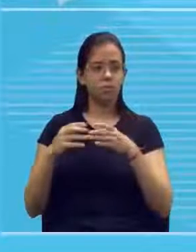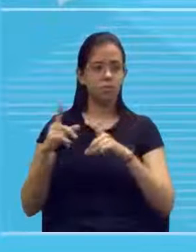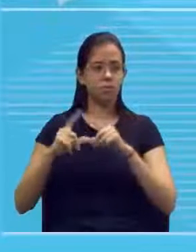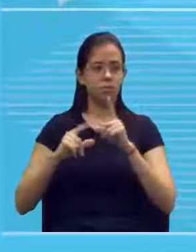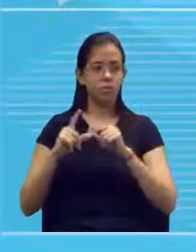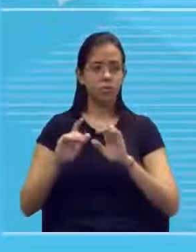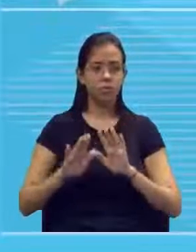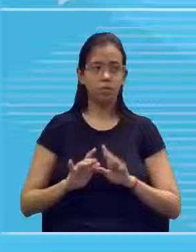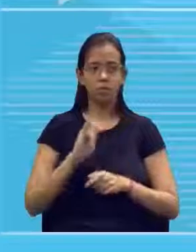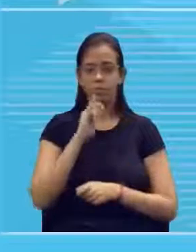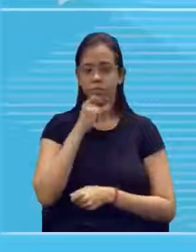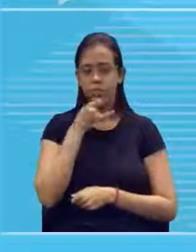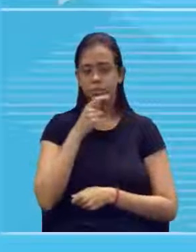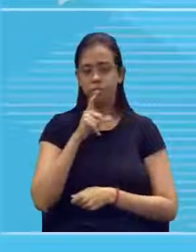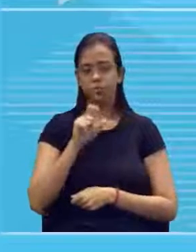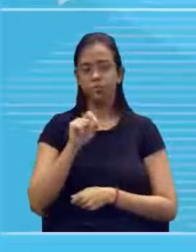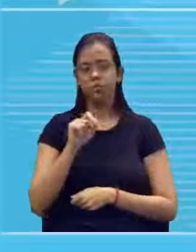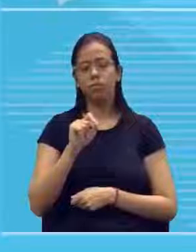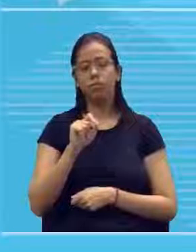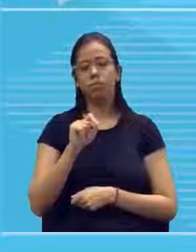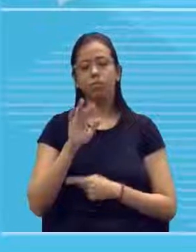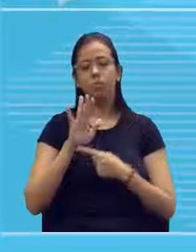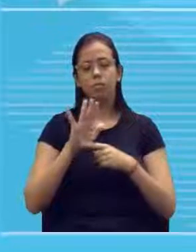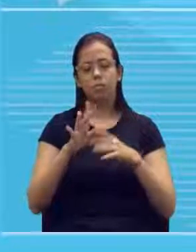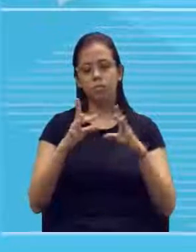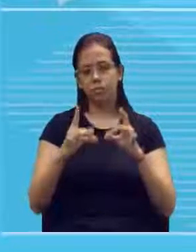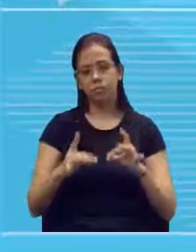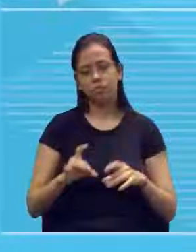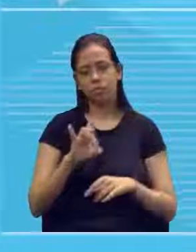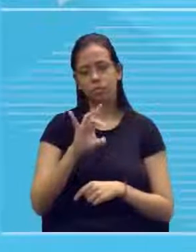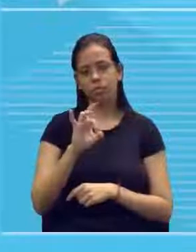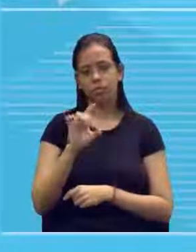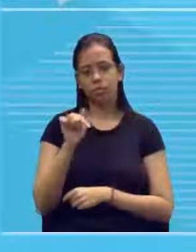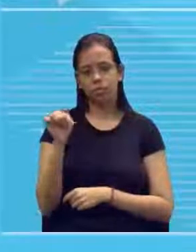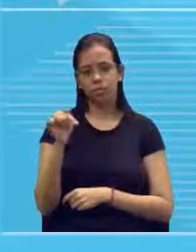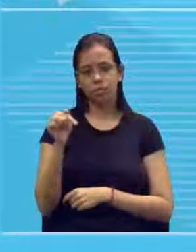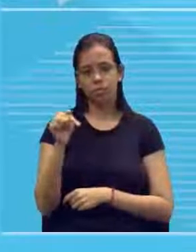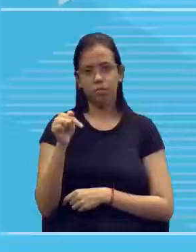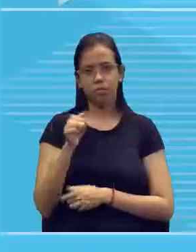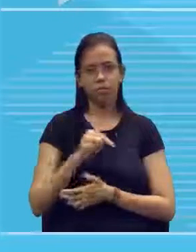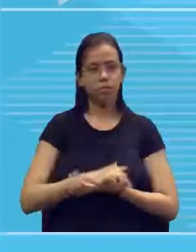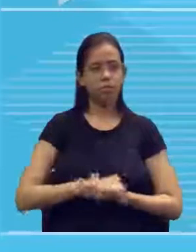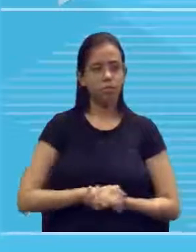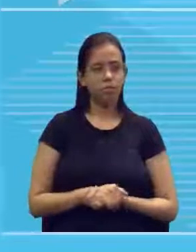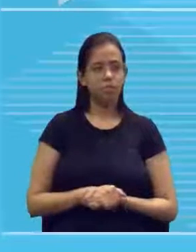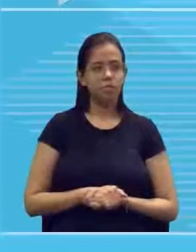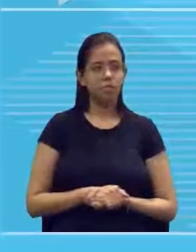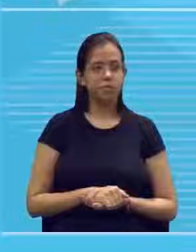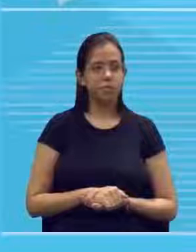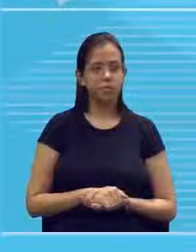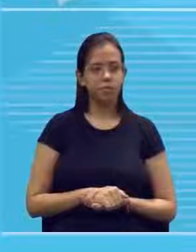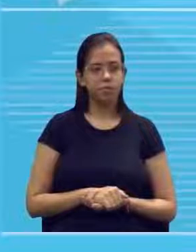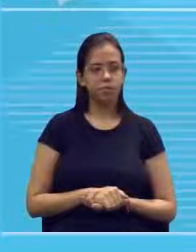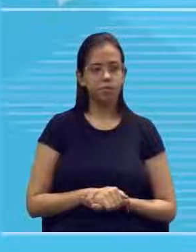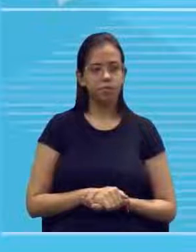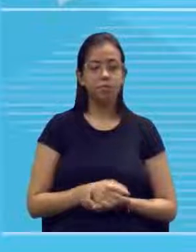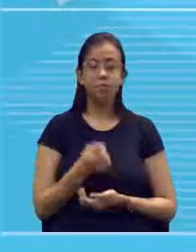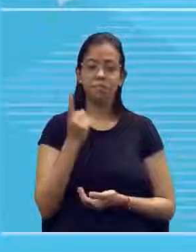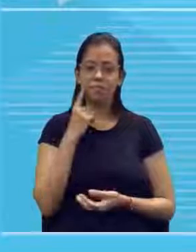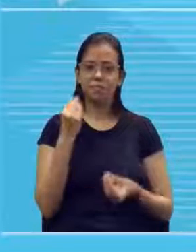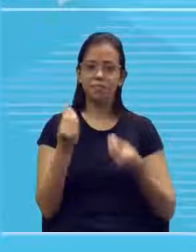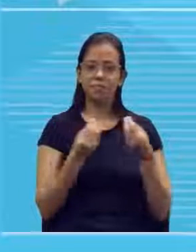mas infelizmente o livro apresenta detalhes de apenas sete delas estão Olha a riqueza de uma